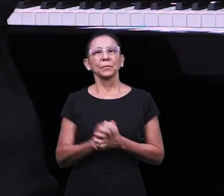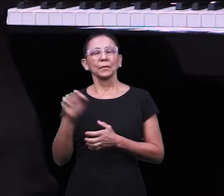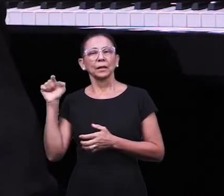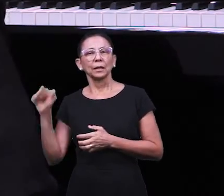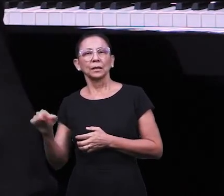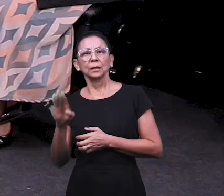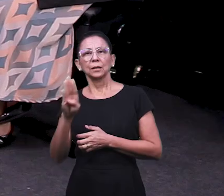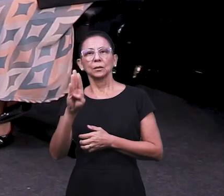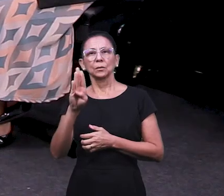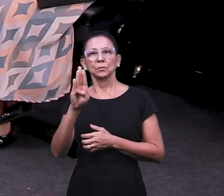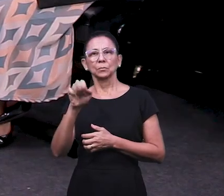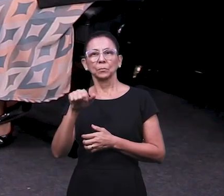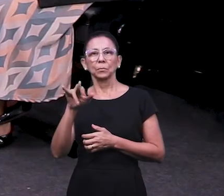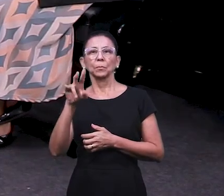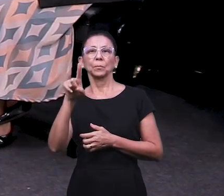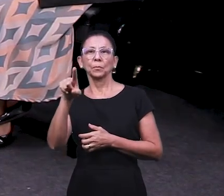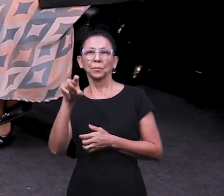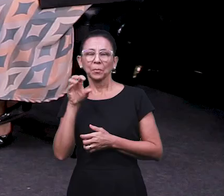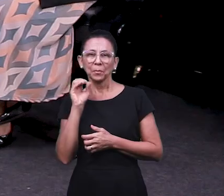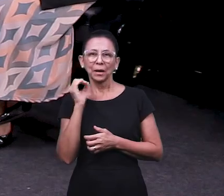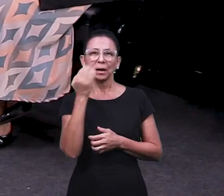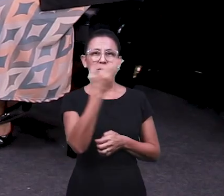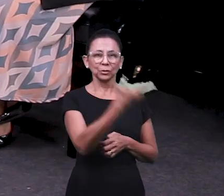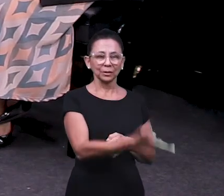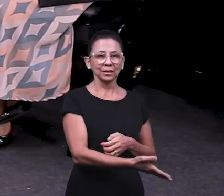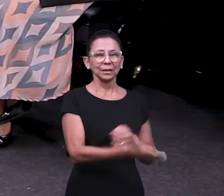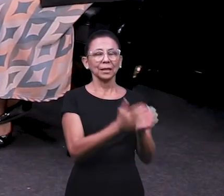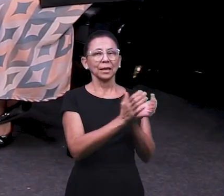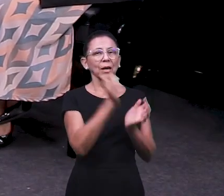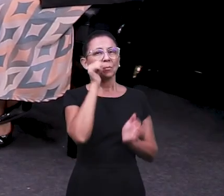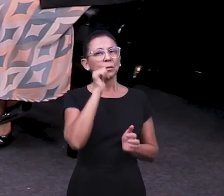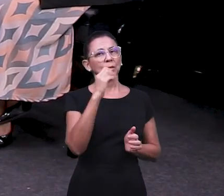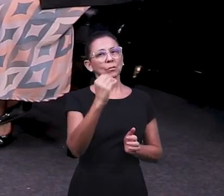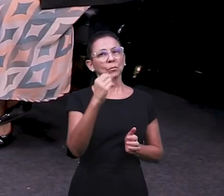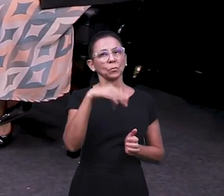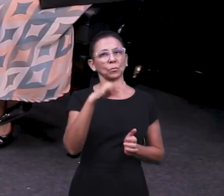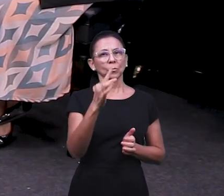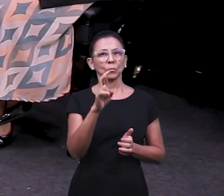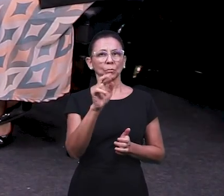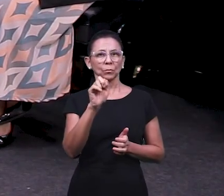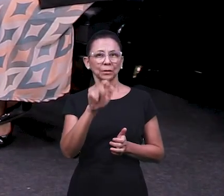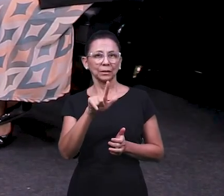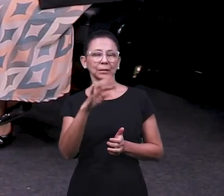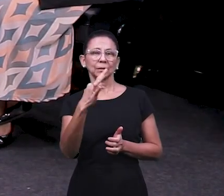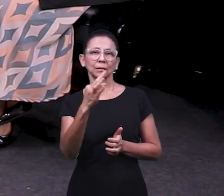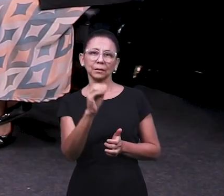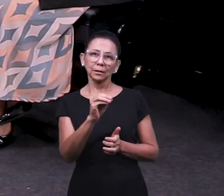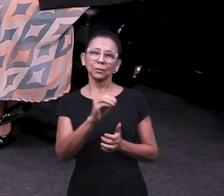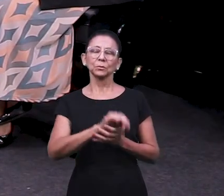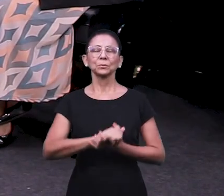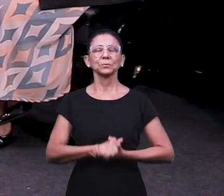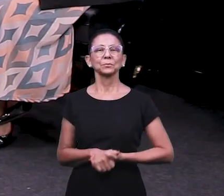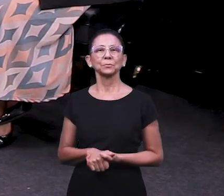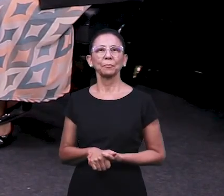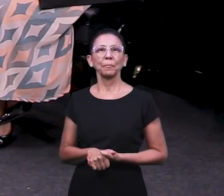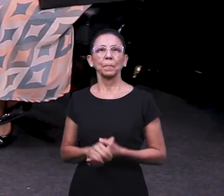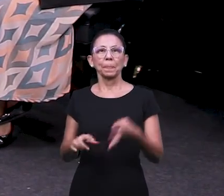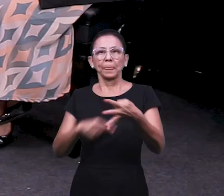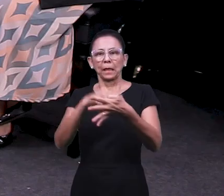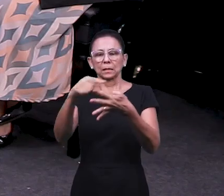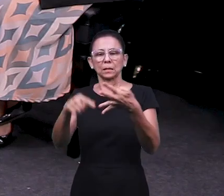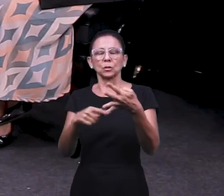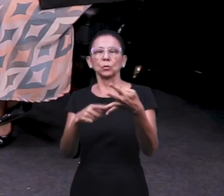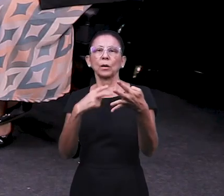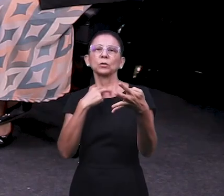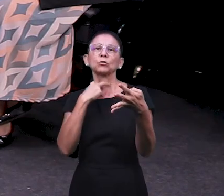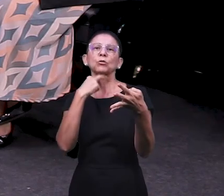que é totalmente diferente a forma de escrita, Entendi. mas é o equivalente a isso, seria no caso, Entendi. entendeu? Então, são essas 4